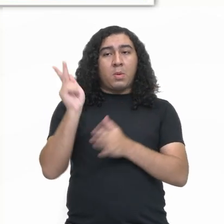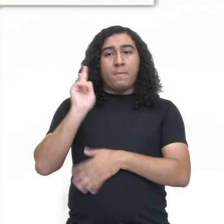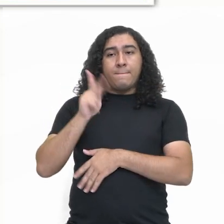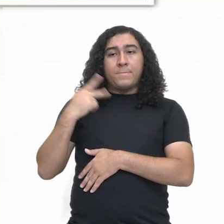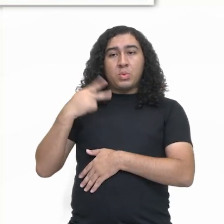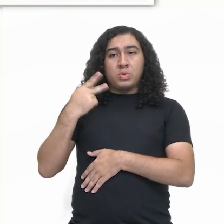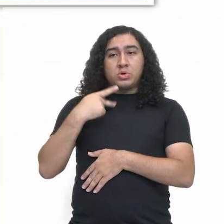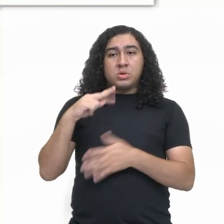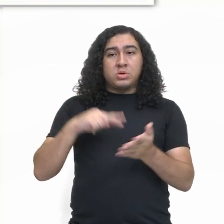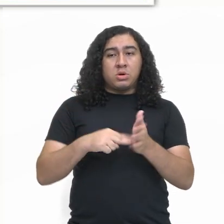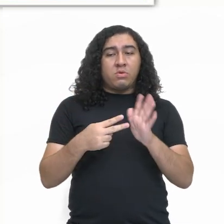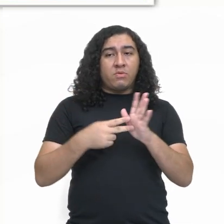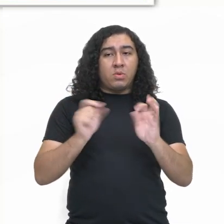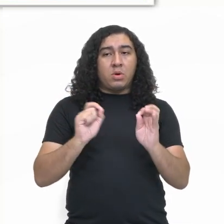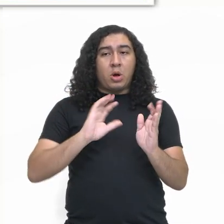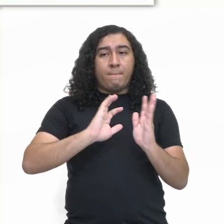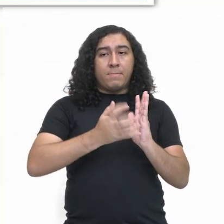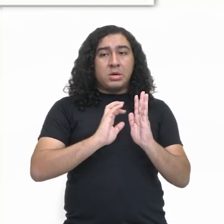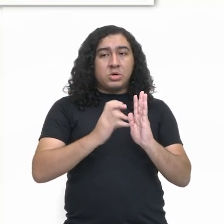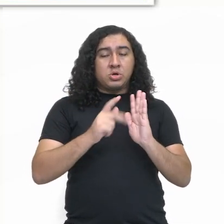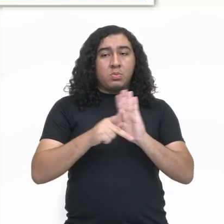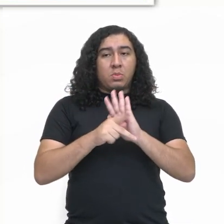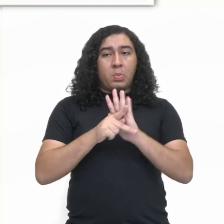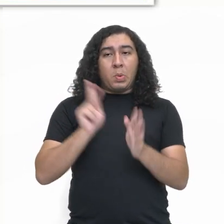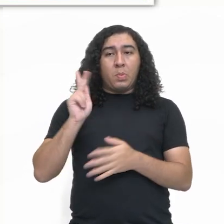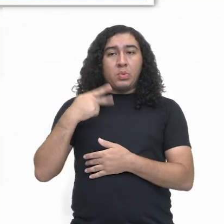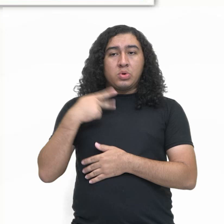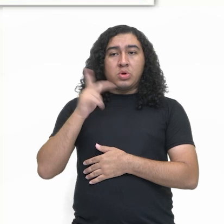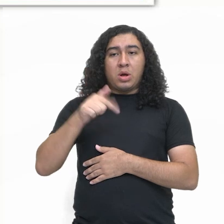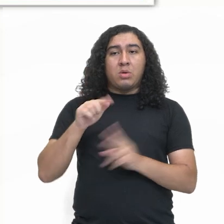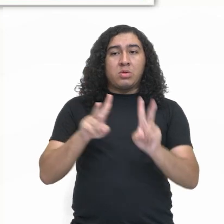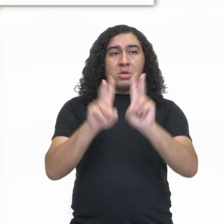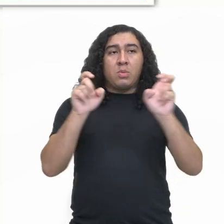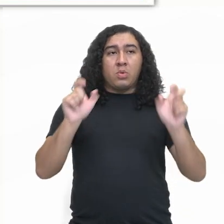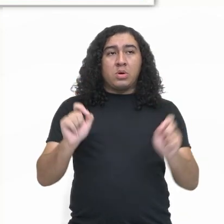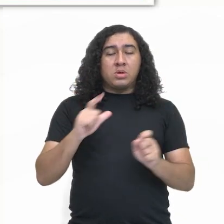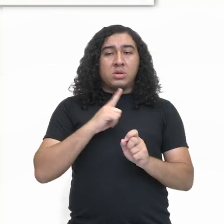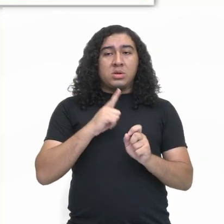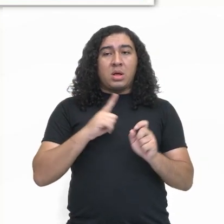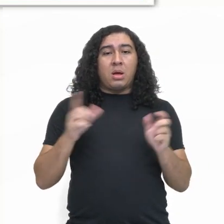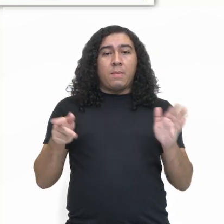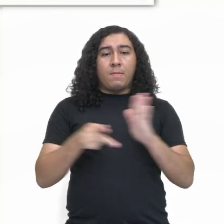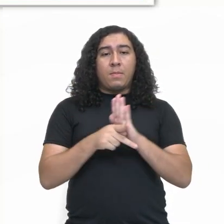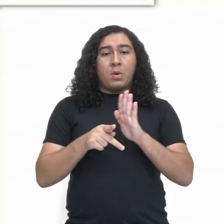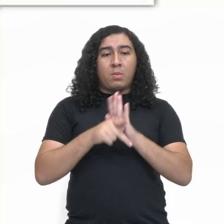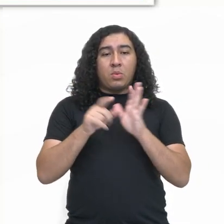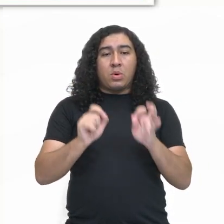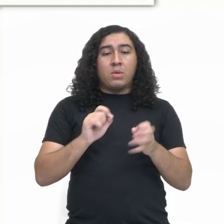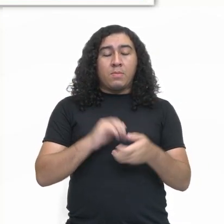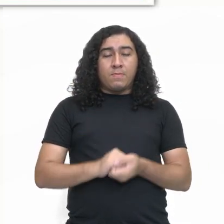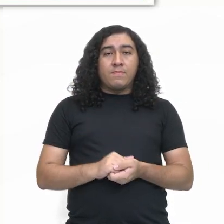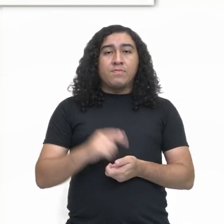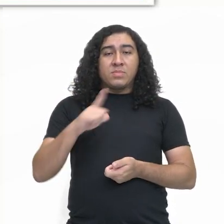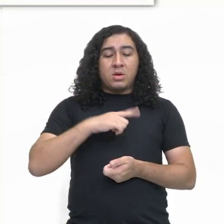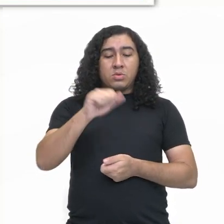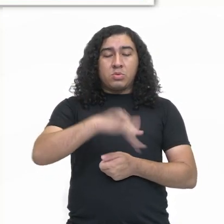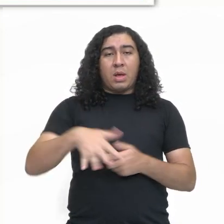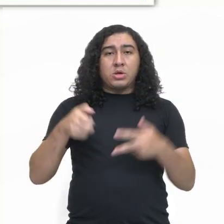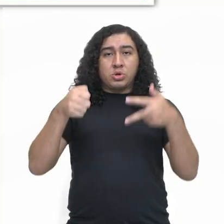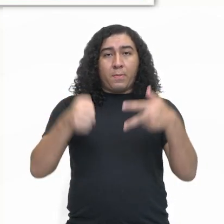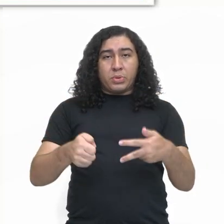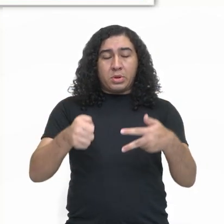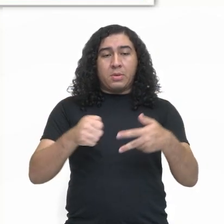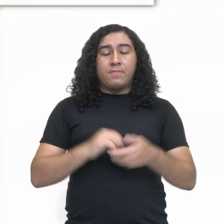seja, os partidos políticos, são aquilo que nós chamamos de instâncias de poder. Nós estamos falando aqui